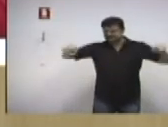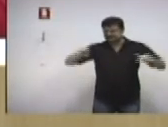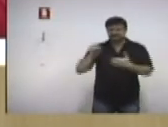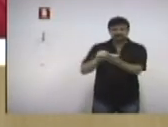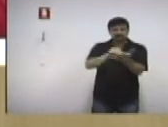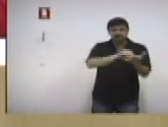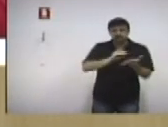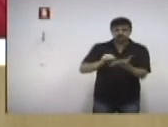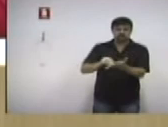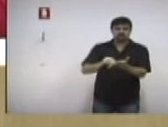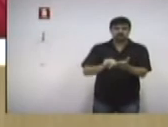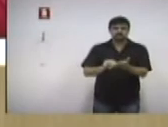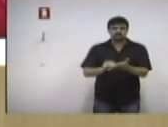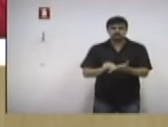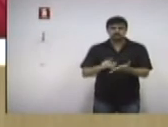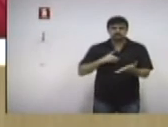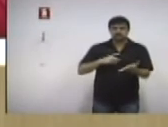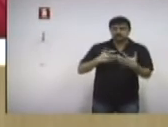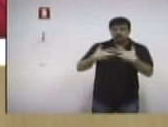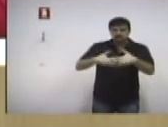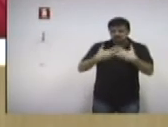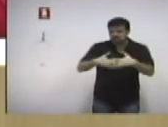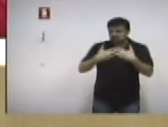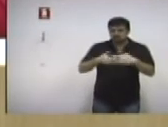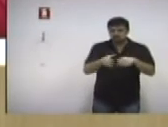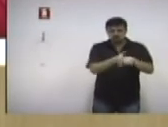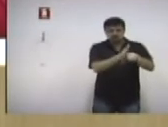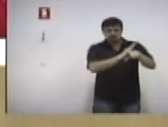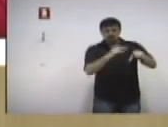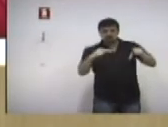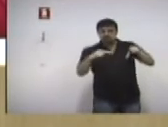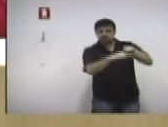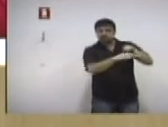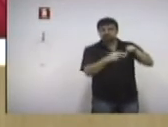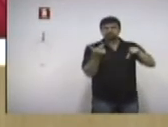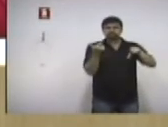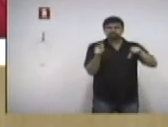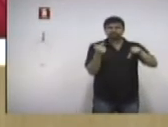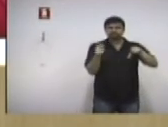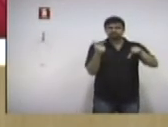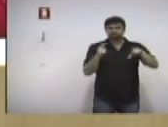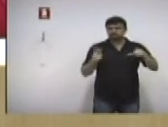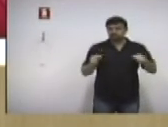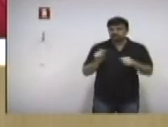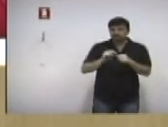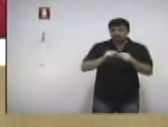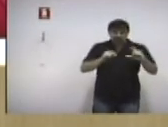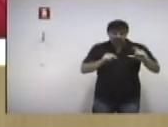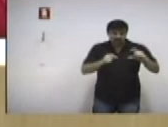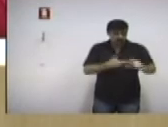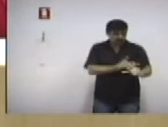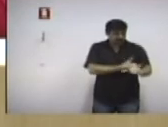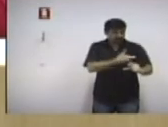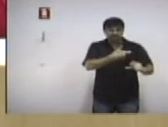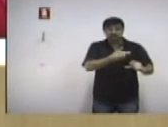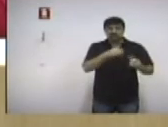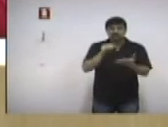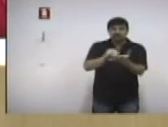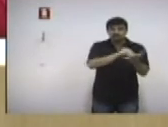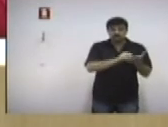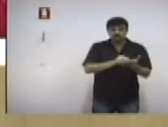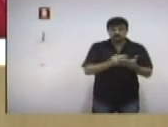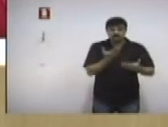falta equipamento para tá trabalhando fazendo exames falta frasco para recuperar colher exame onde